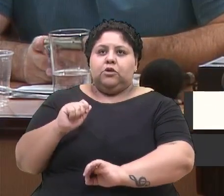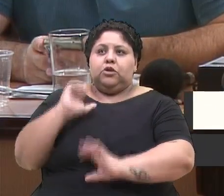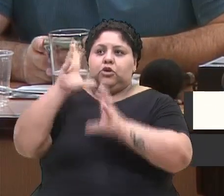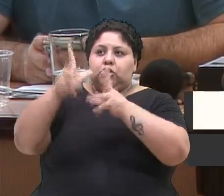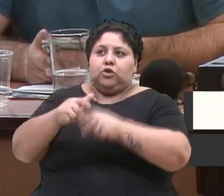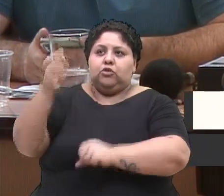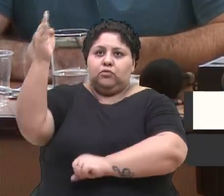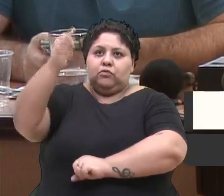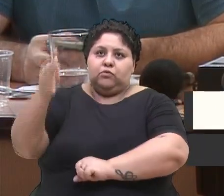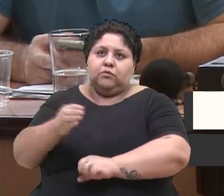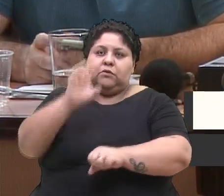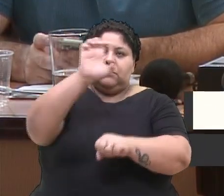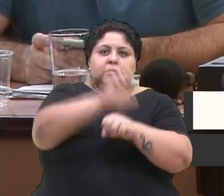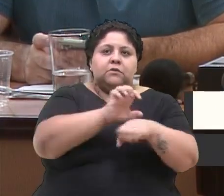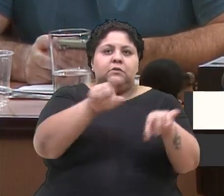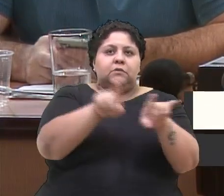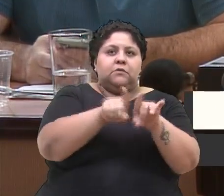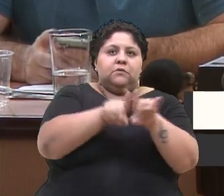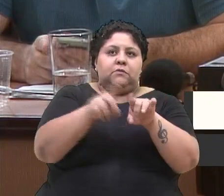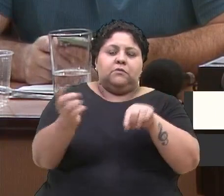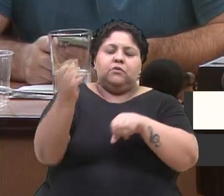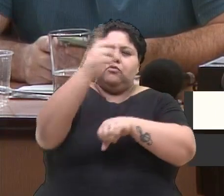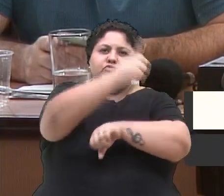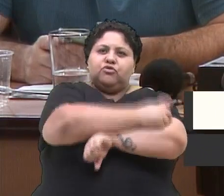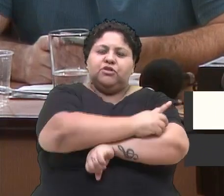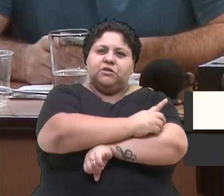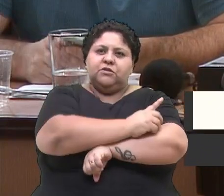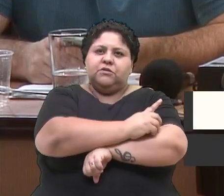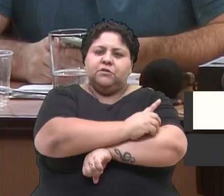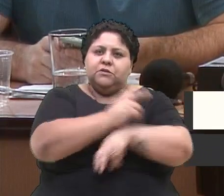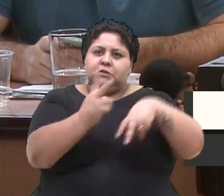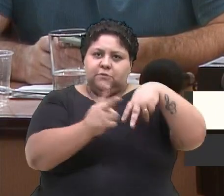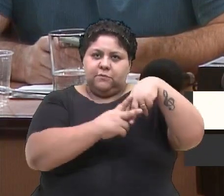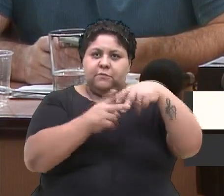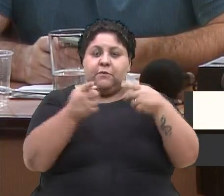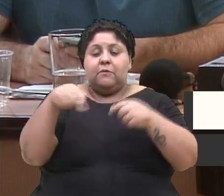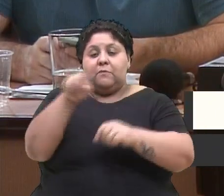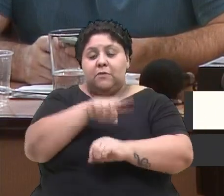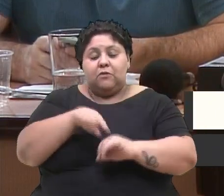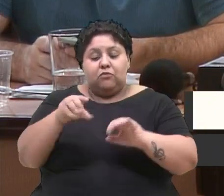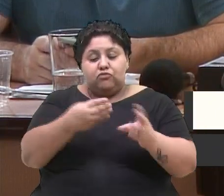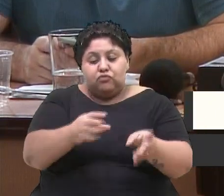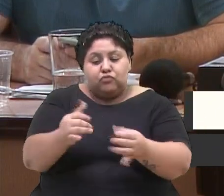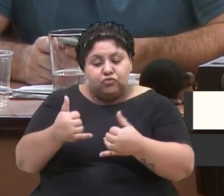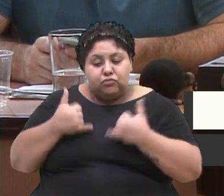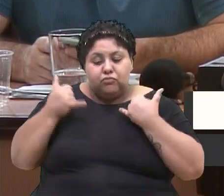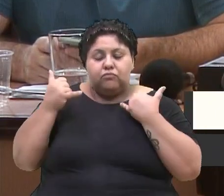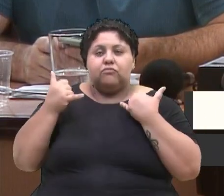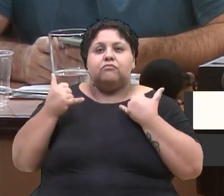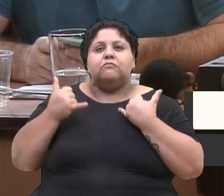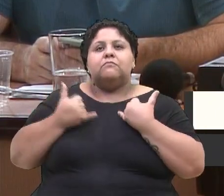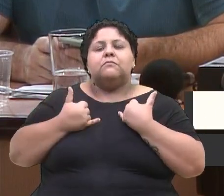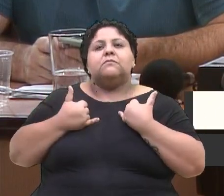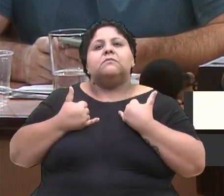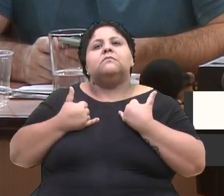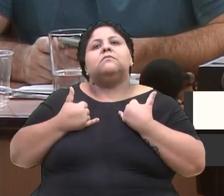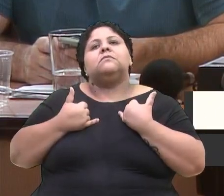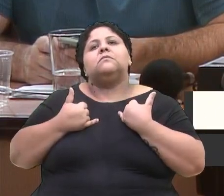nível estadual também temos um Dia do Maçom. Então, para nós é motivo de muito orgulho, de muita